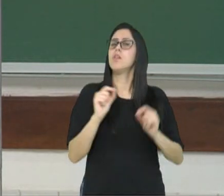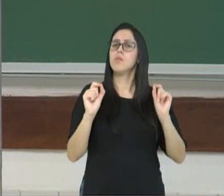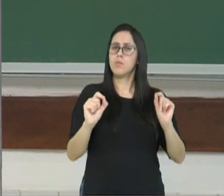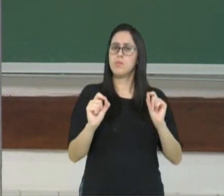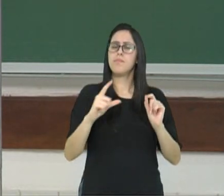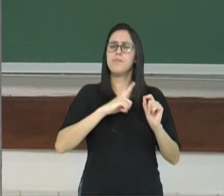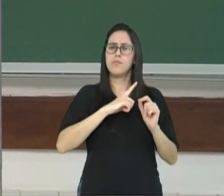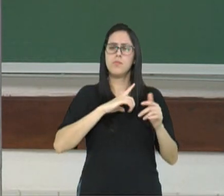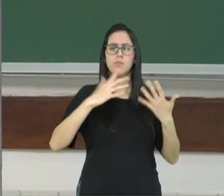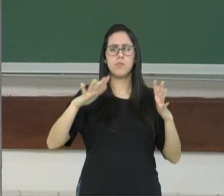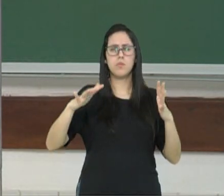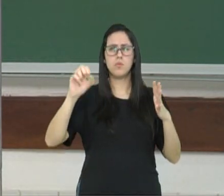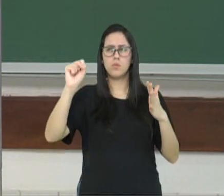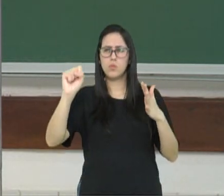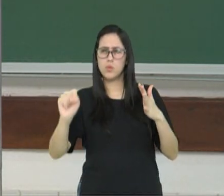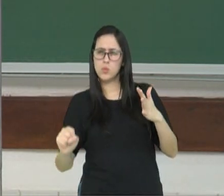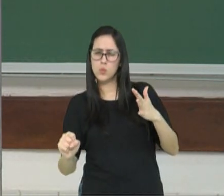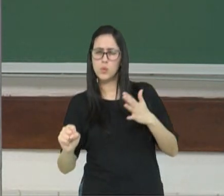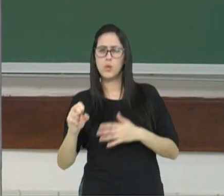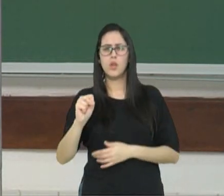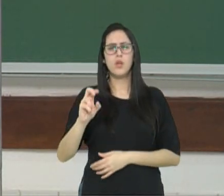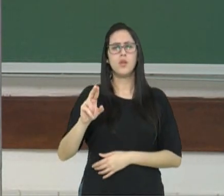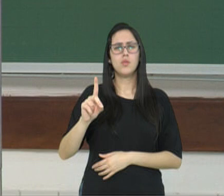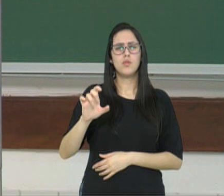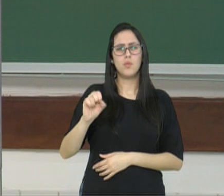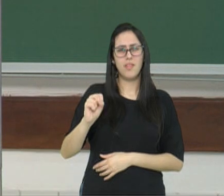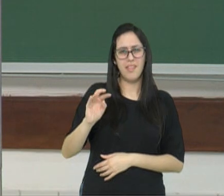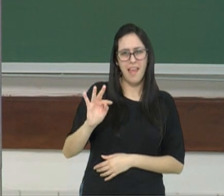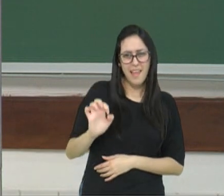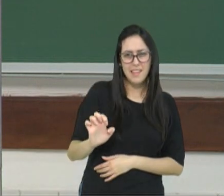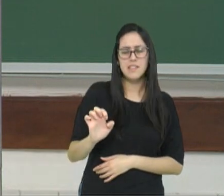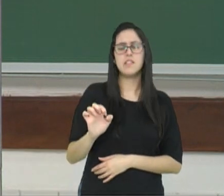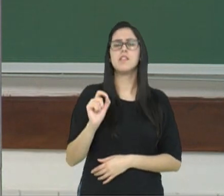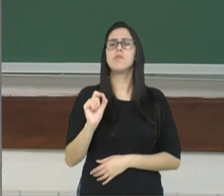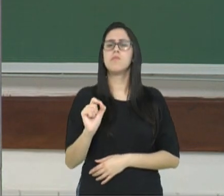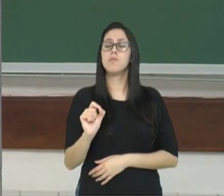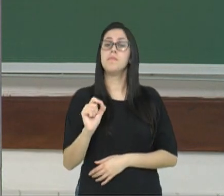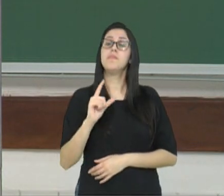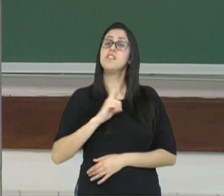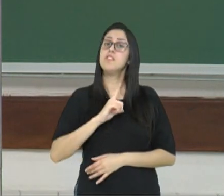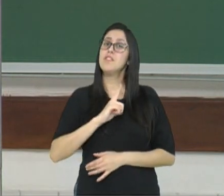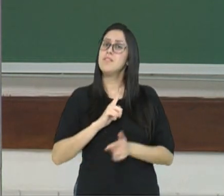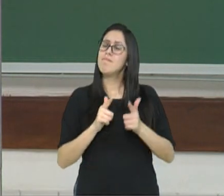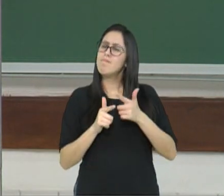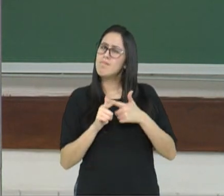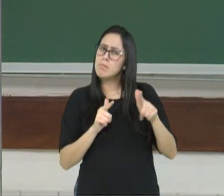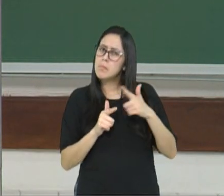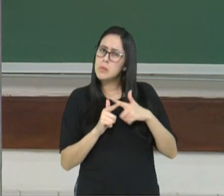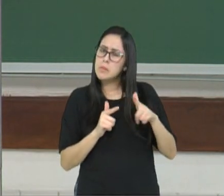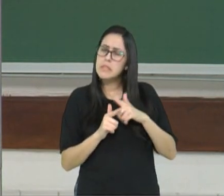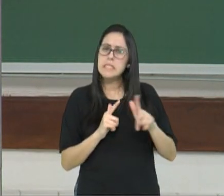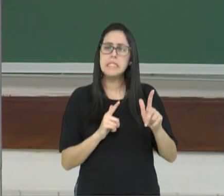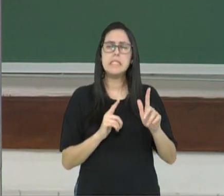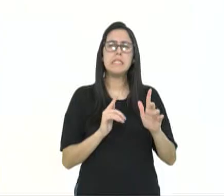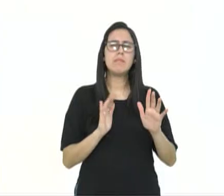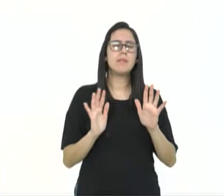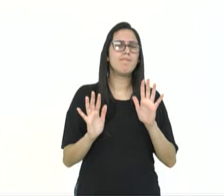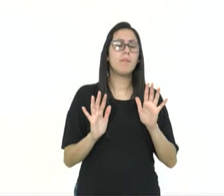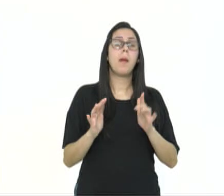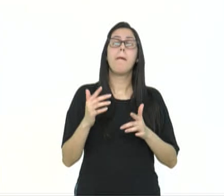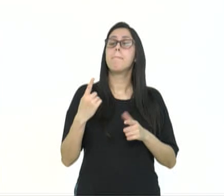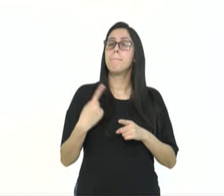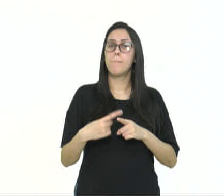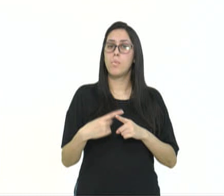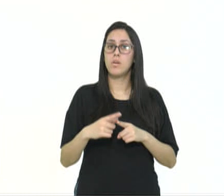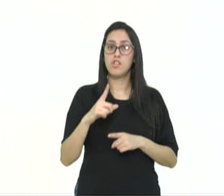ao sul e mais ao sudeste, houveram bastante problemas para eles. Por quê? Tanto os